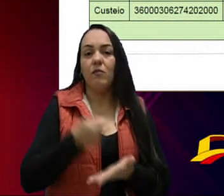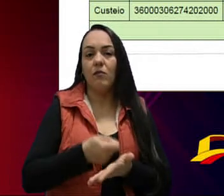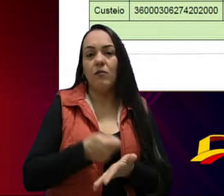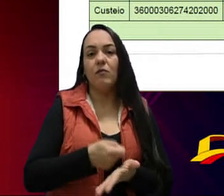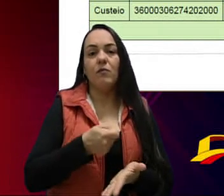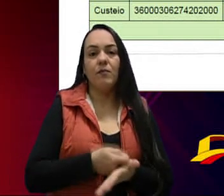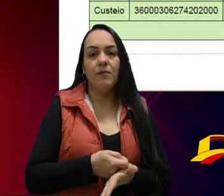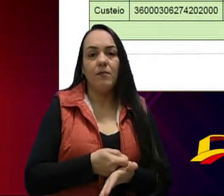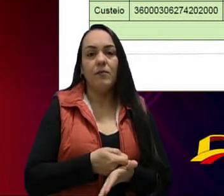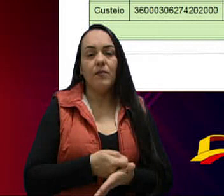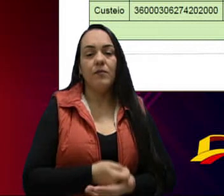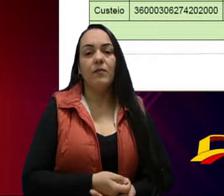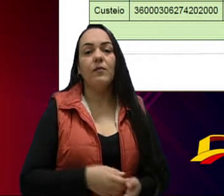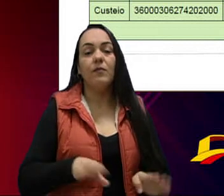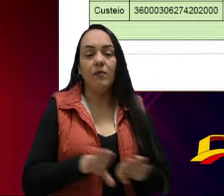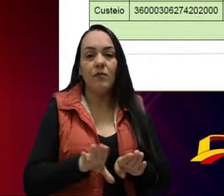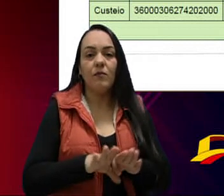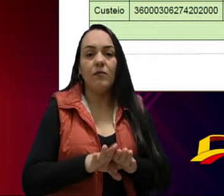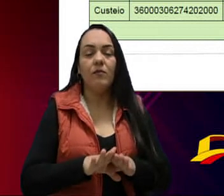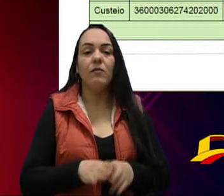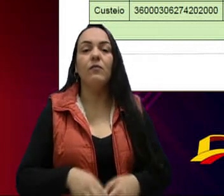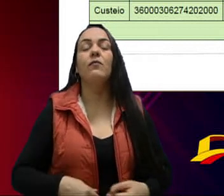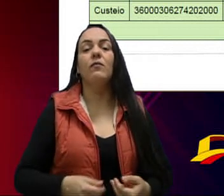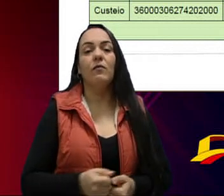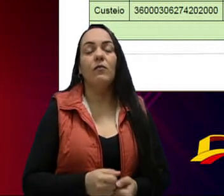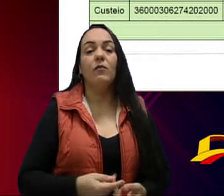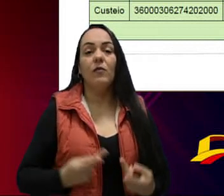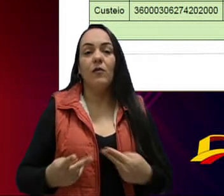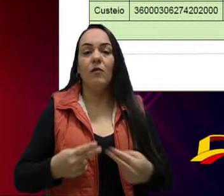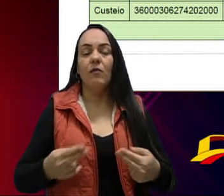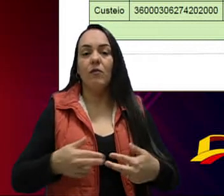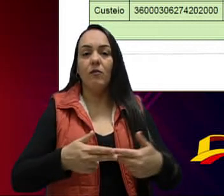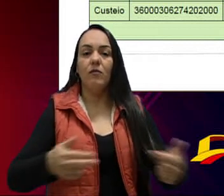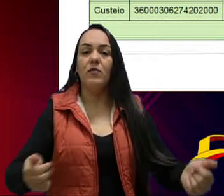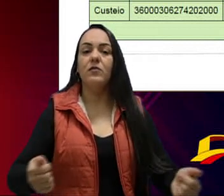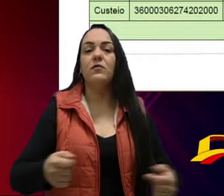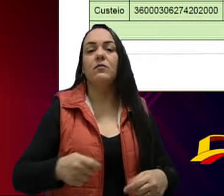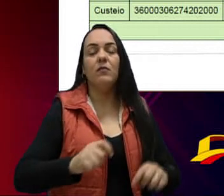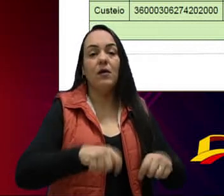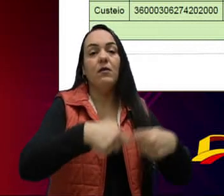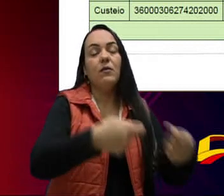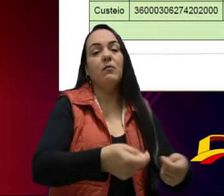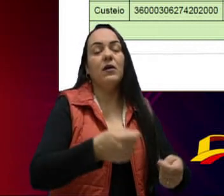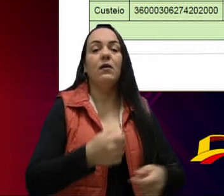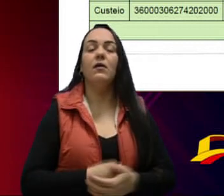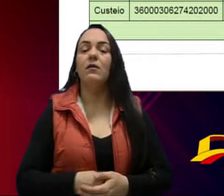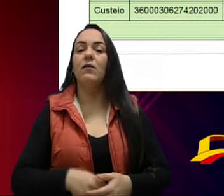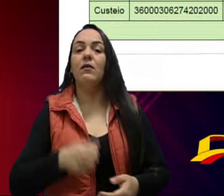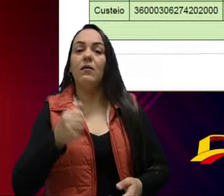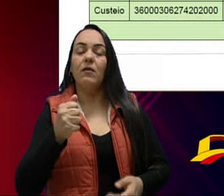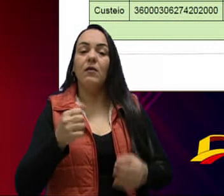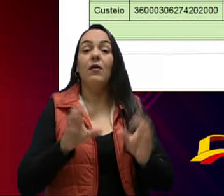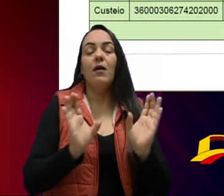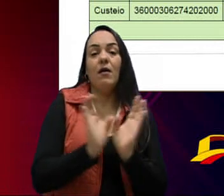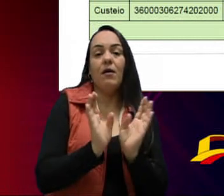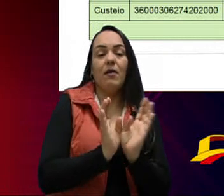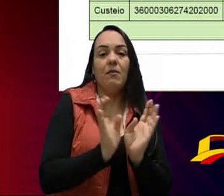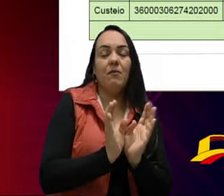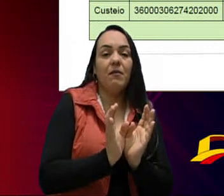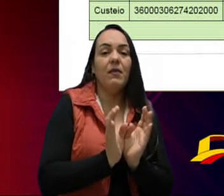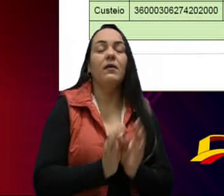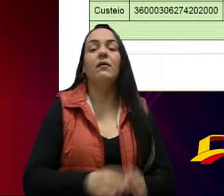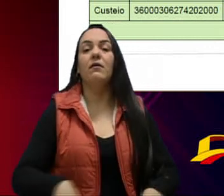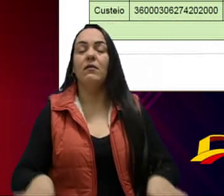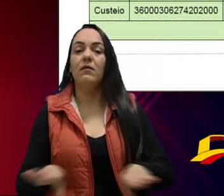também alguns vieram direcionados algumas entidades ali como a paz de passe a